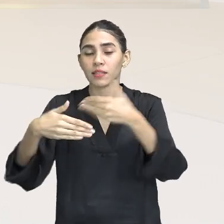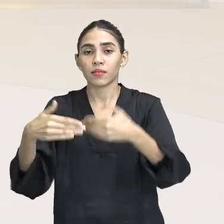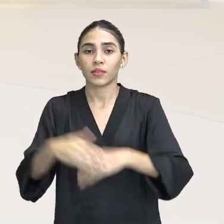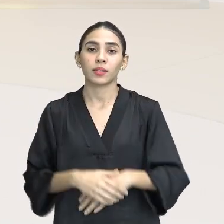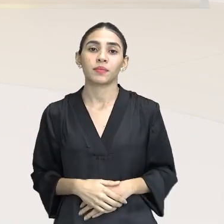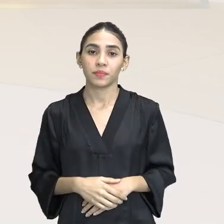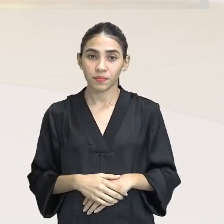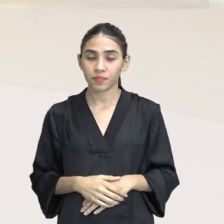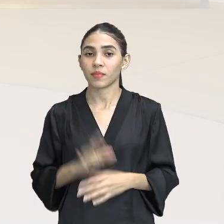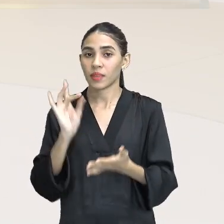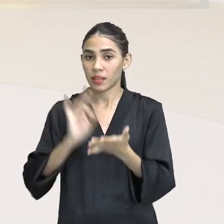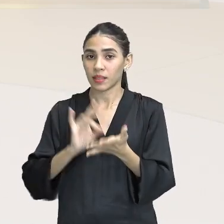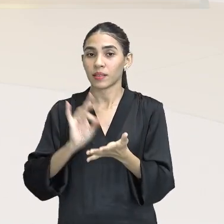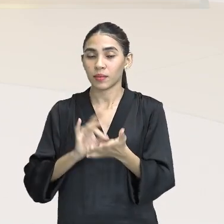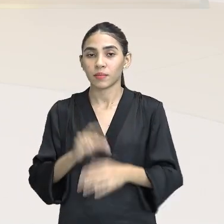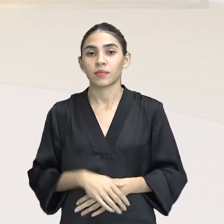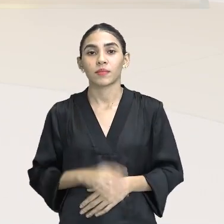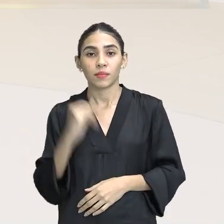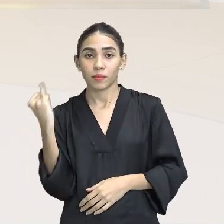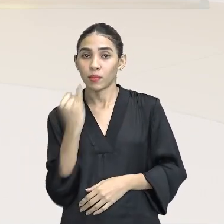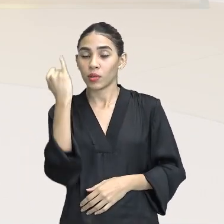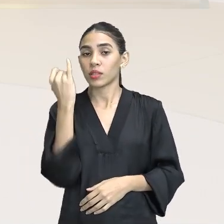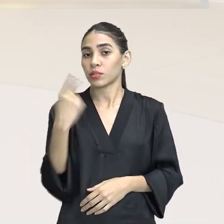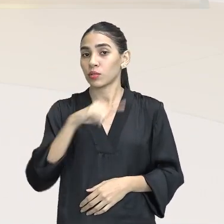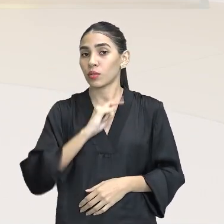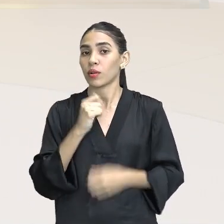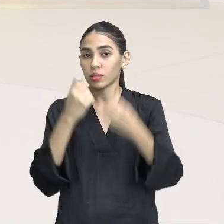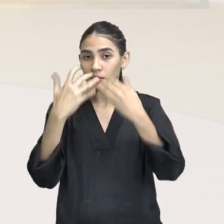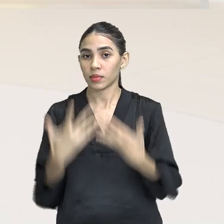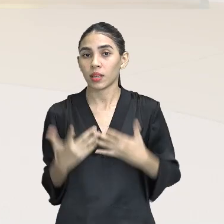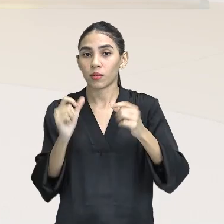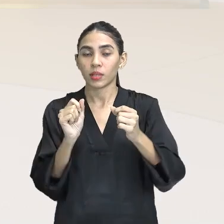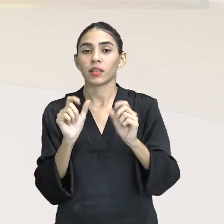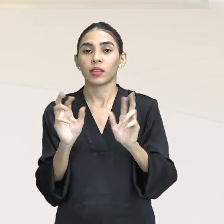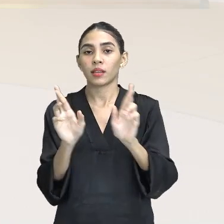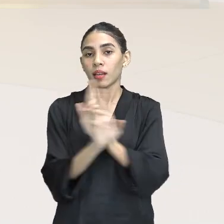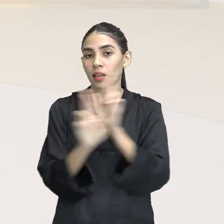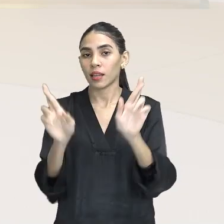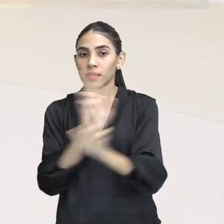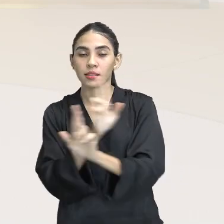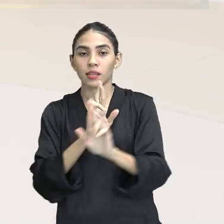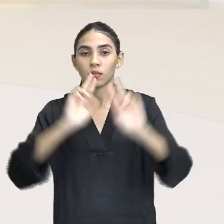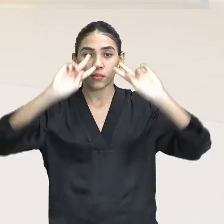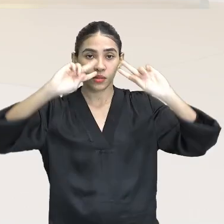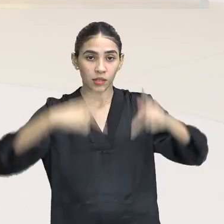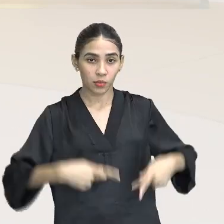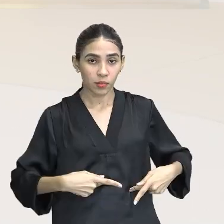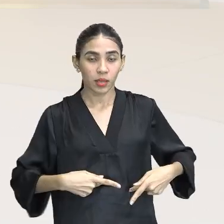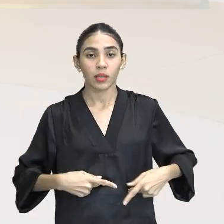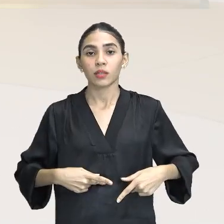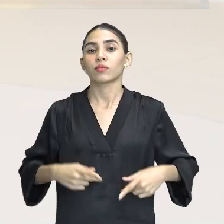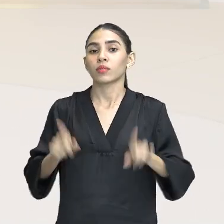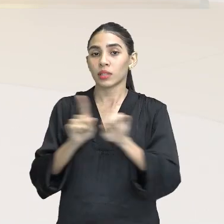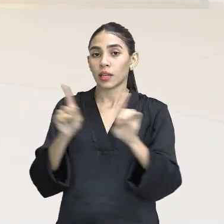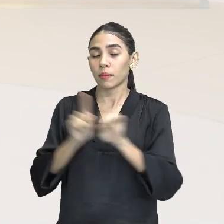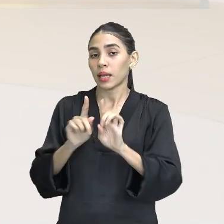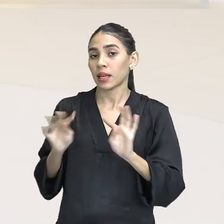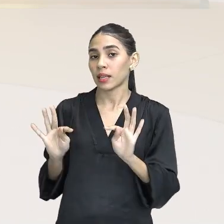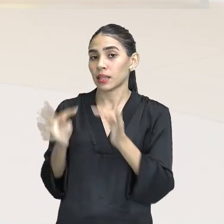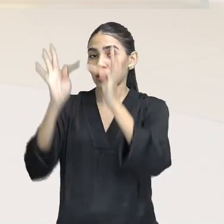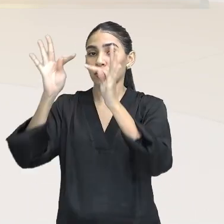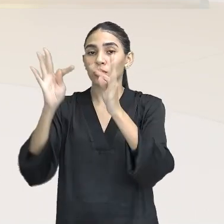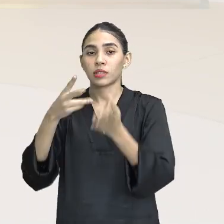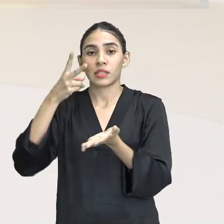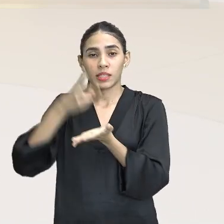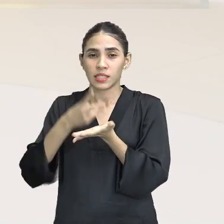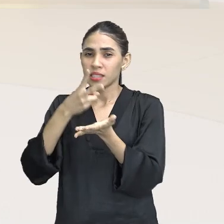professor? Exatamente, professor. É importante a gente destacar que essa relação entre o ser humano e a tecnologia, ela